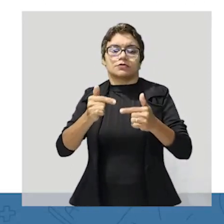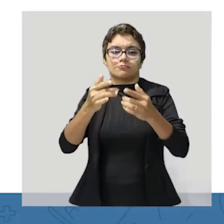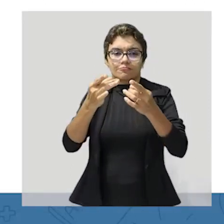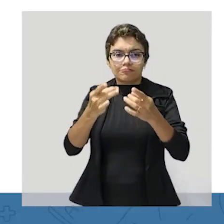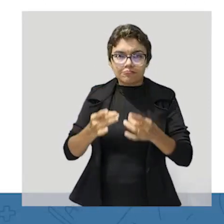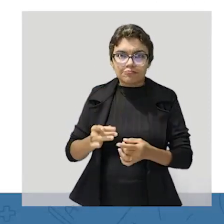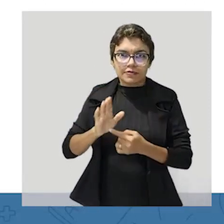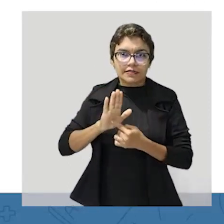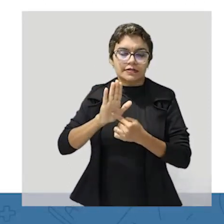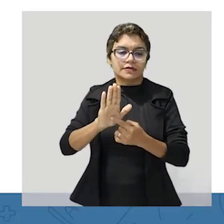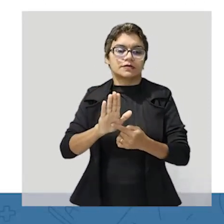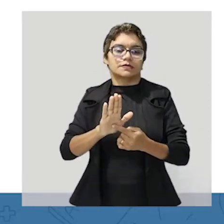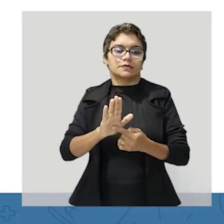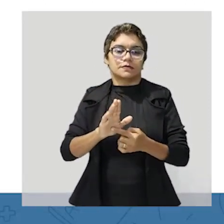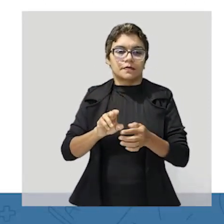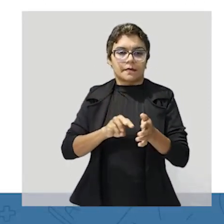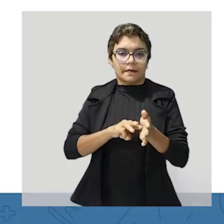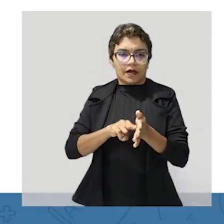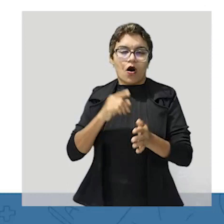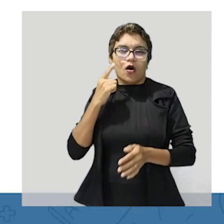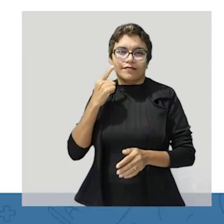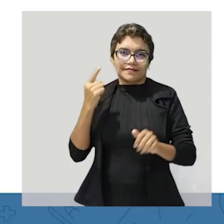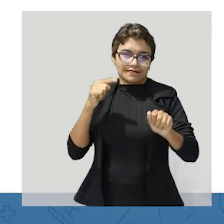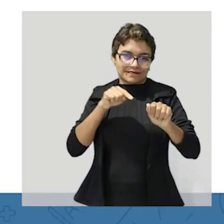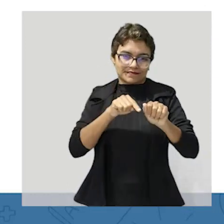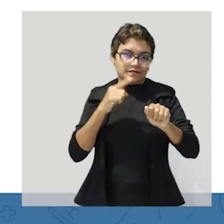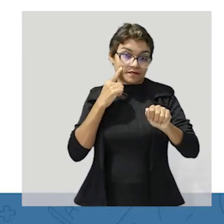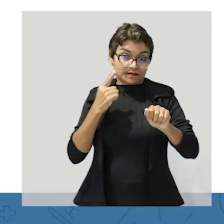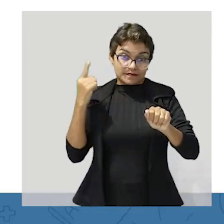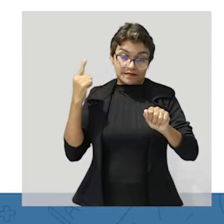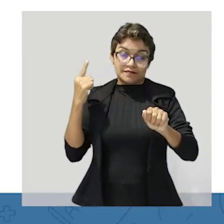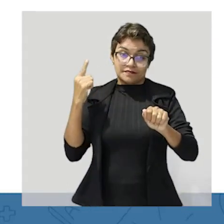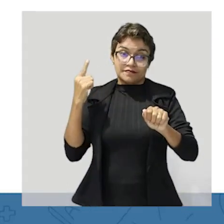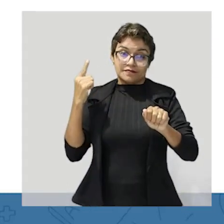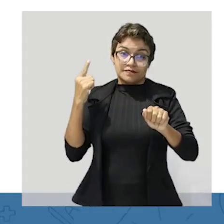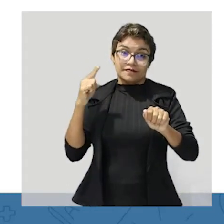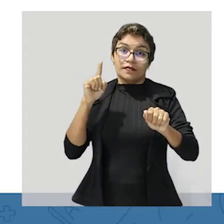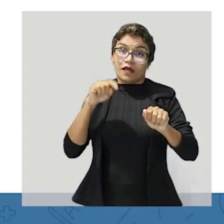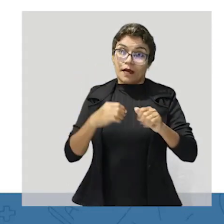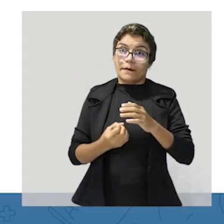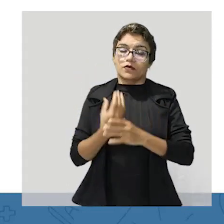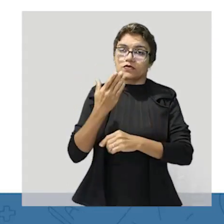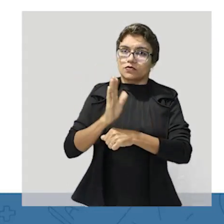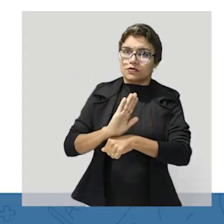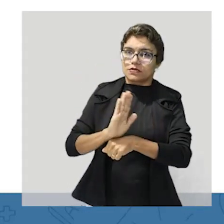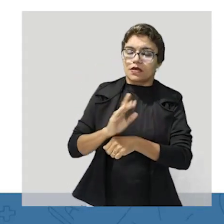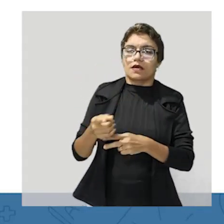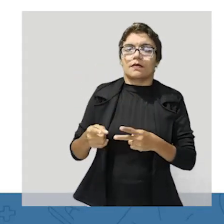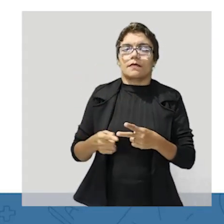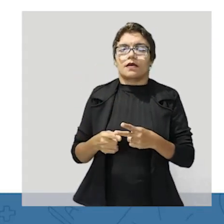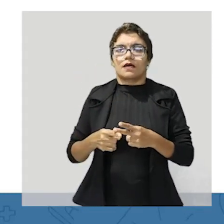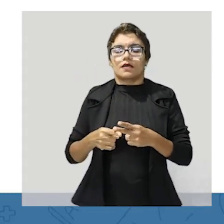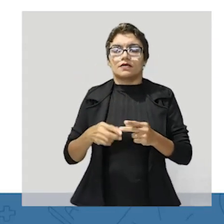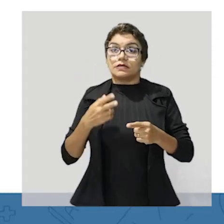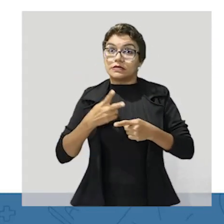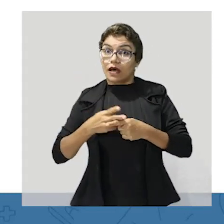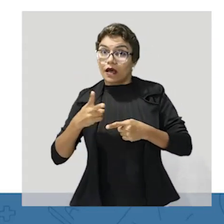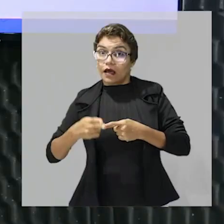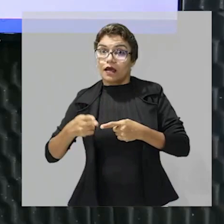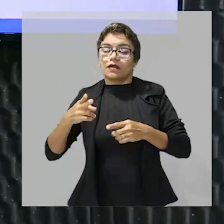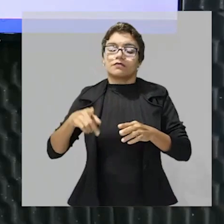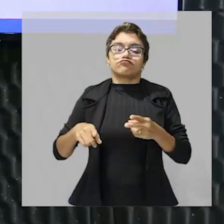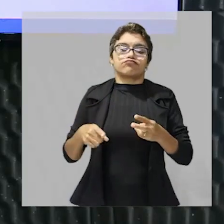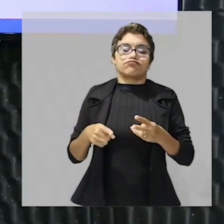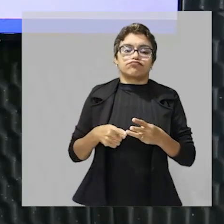explicitam métodos utilizados pelo mercado de arte. Isso inclui a produção de cinema, a produção de séries, a produção